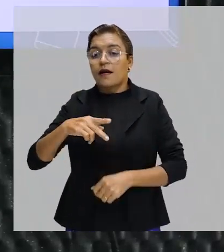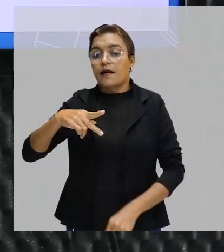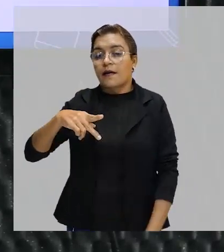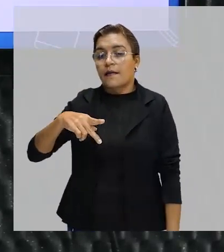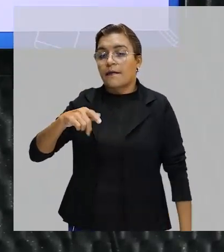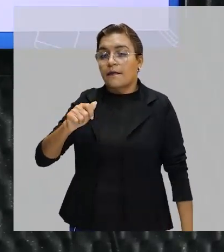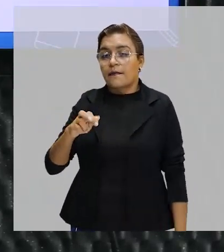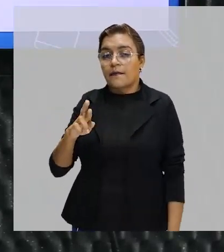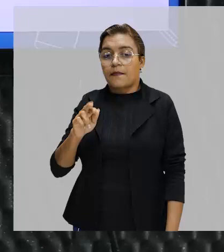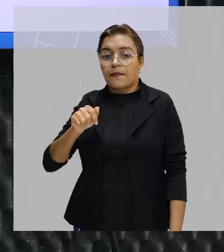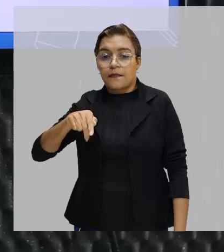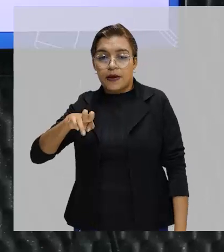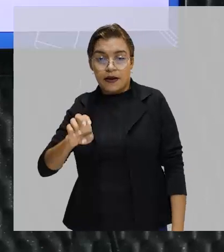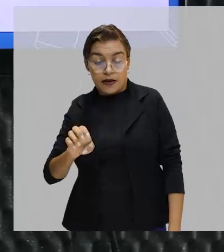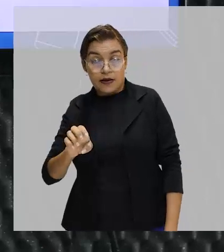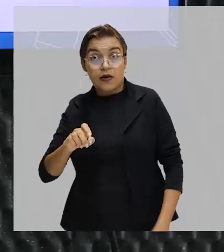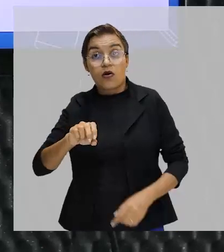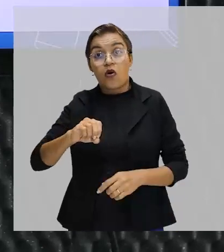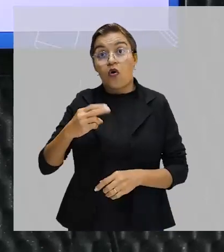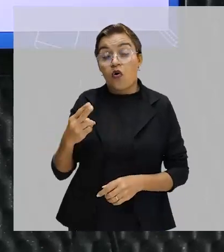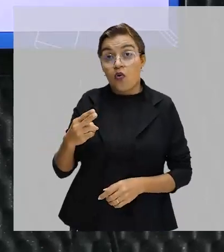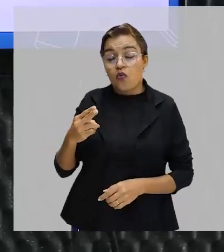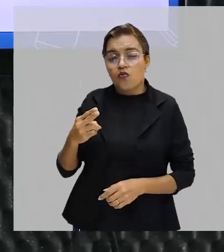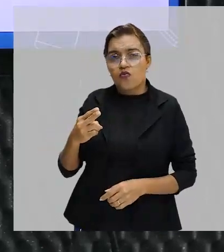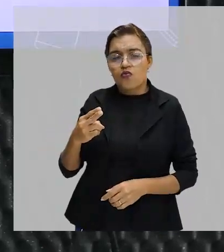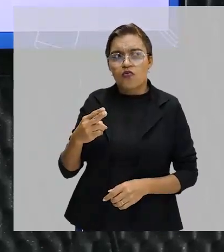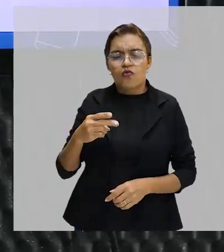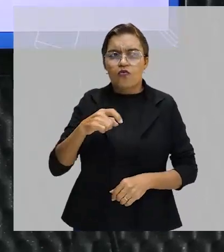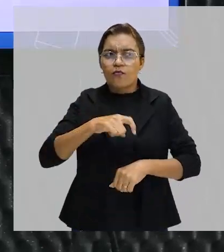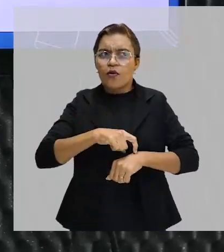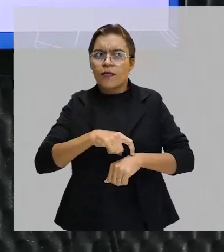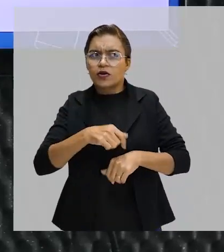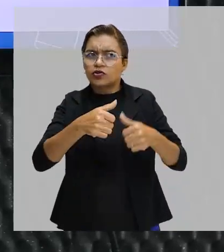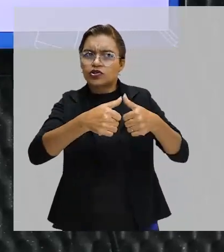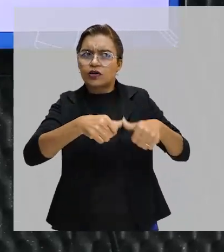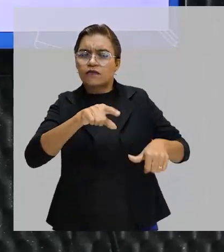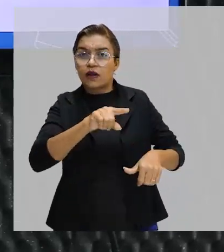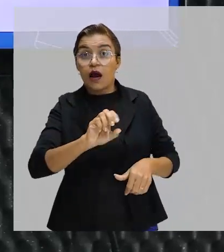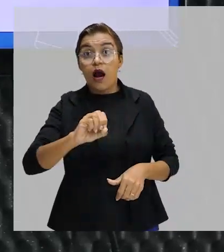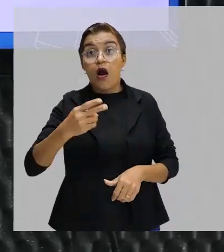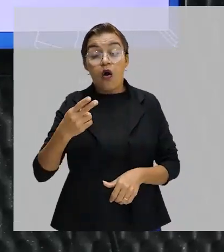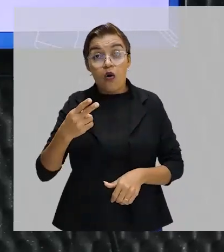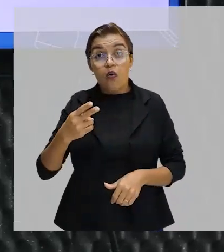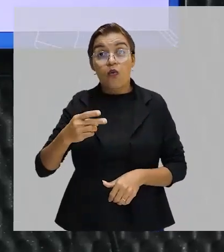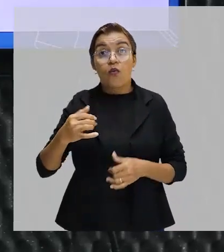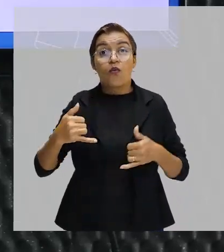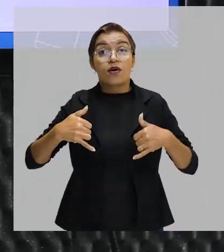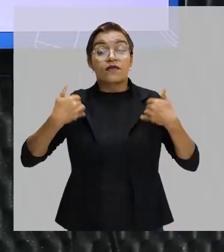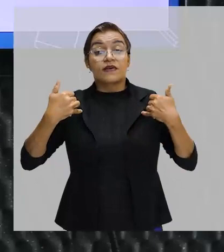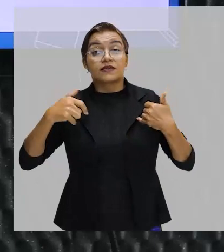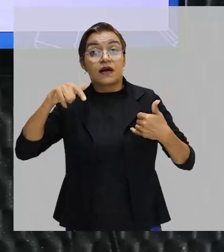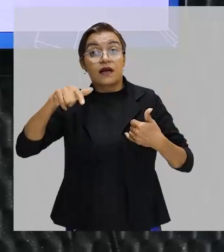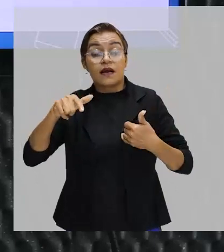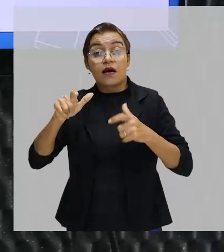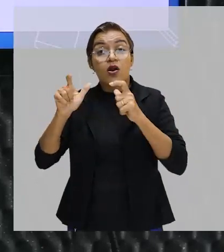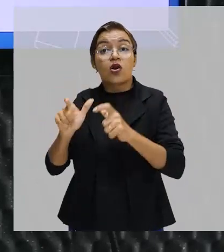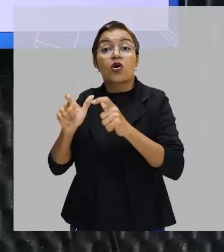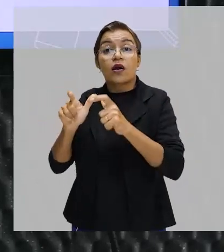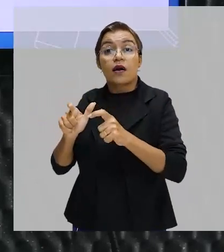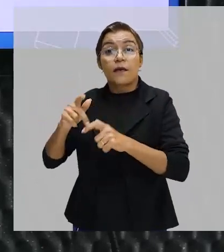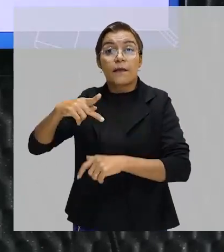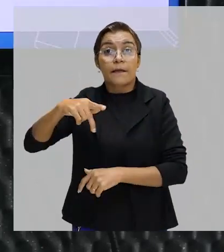o aniversário surpresa será feito no parque? Então, aí nesse caso, nós temos uma ambiguidade estrutural,